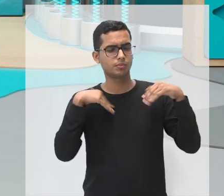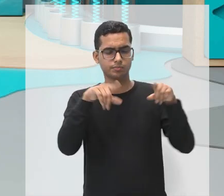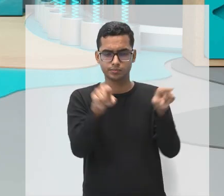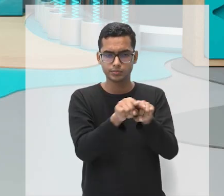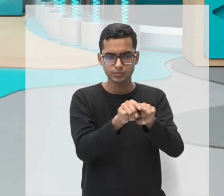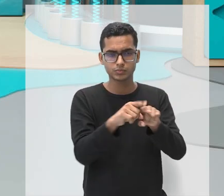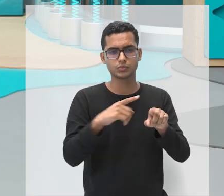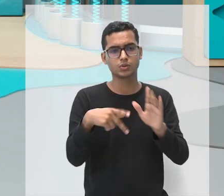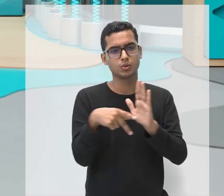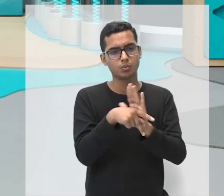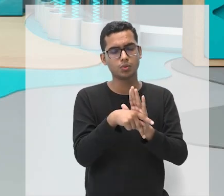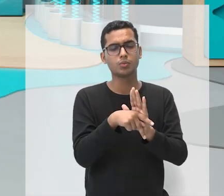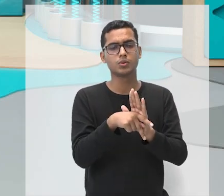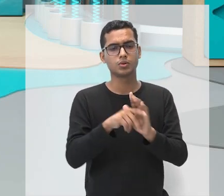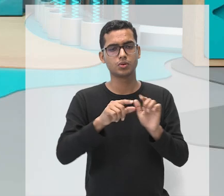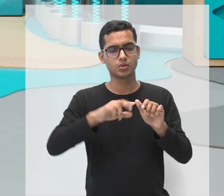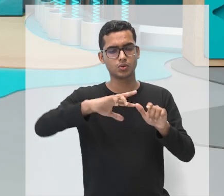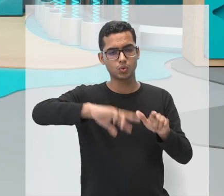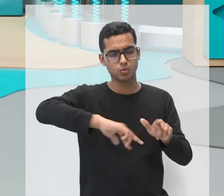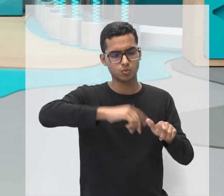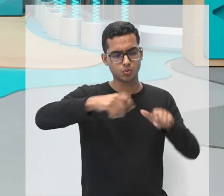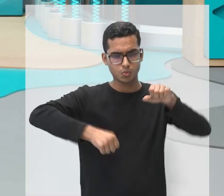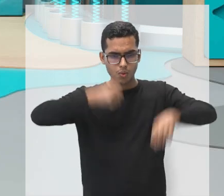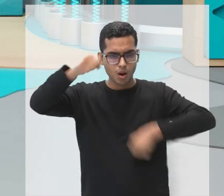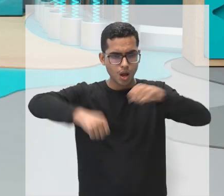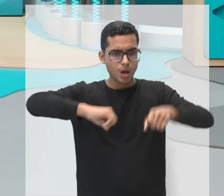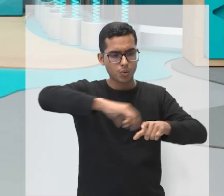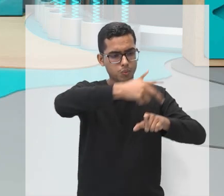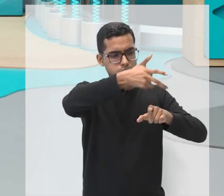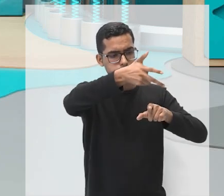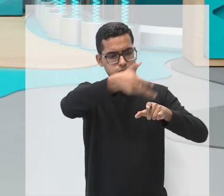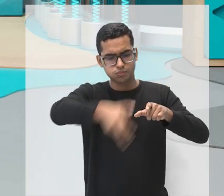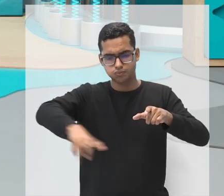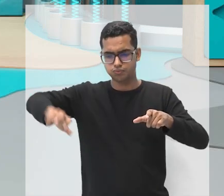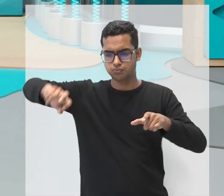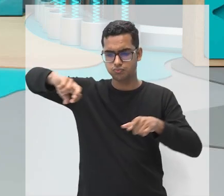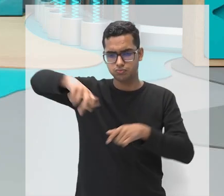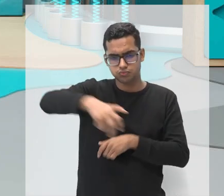chama ciclista. Nós vamos ter alguns tipos de